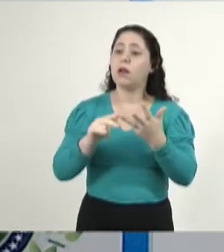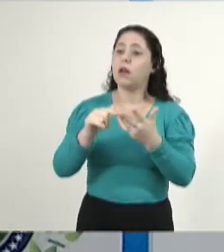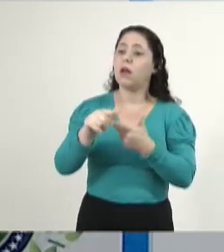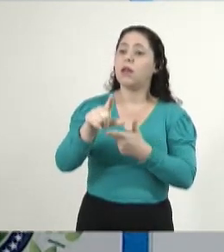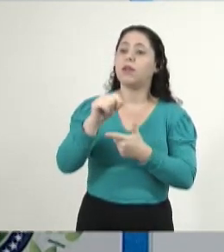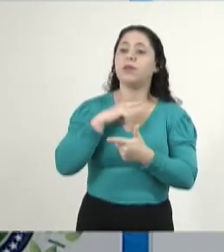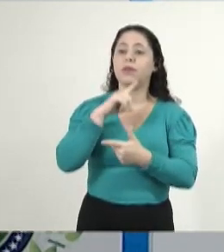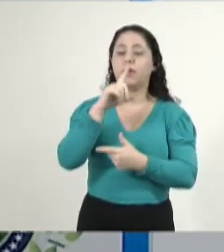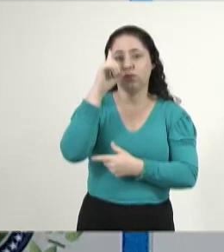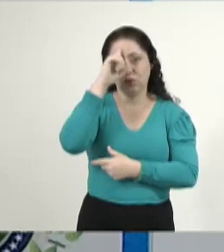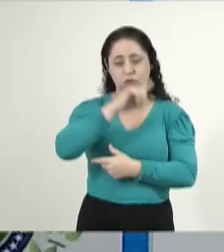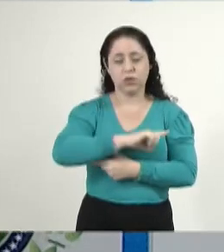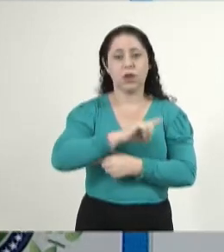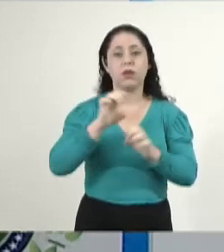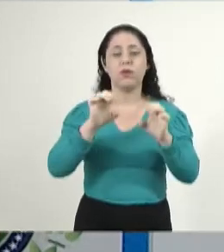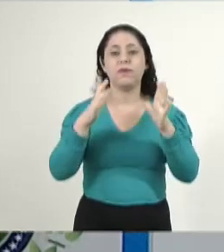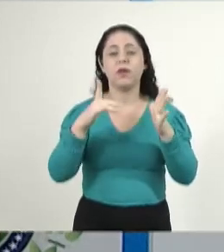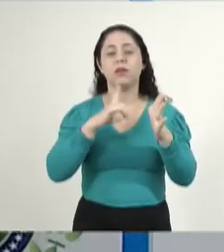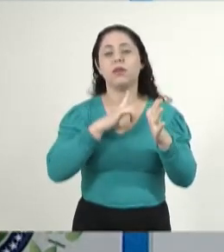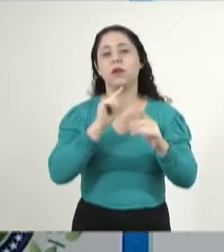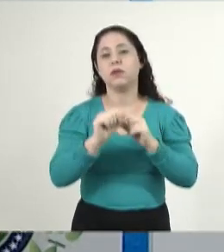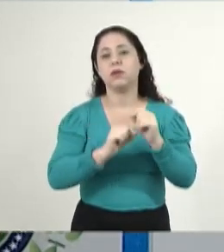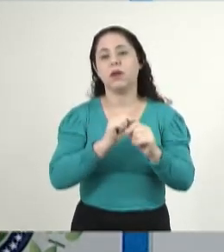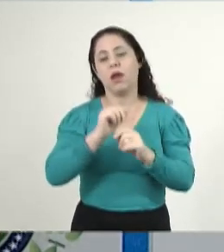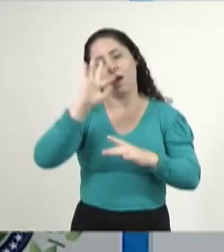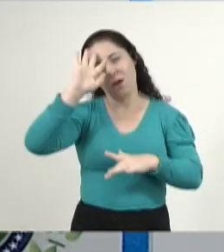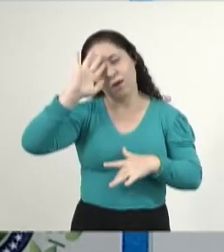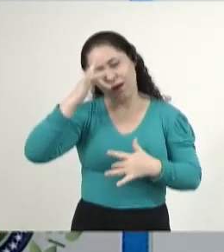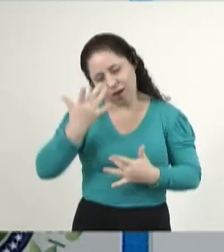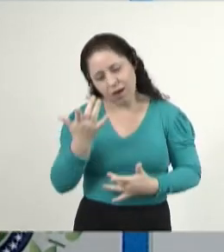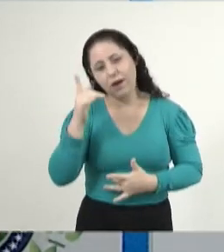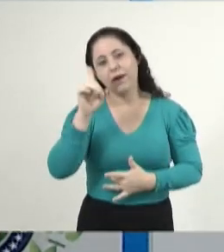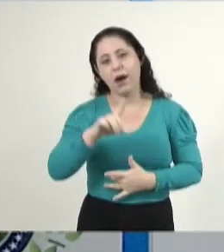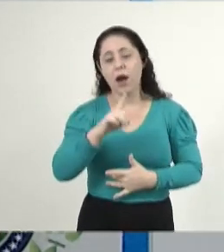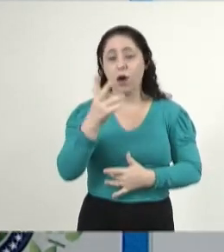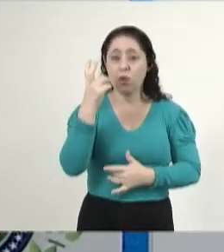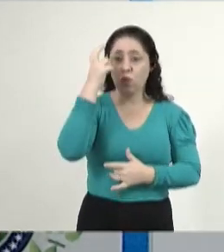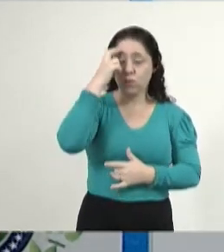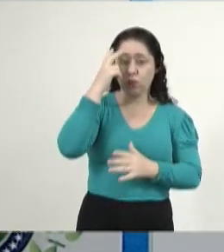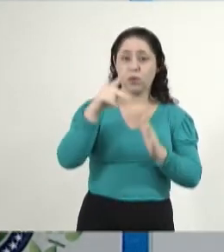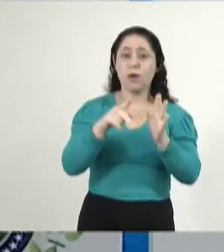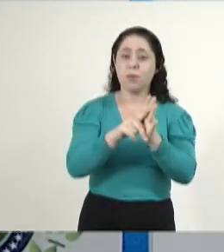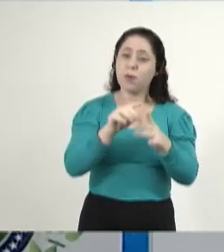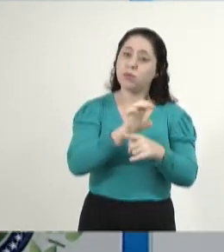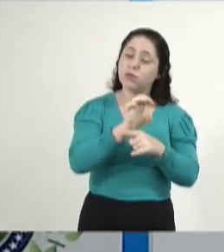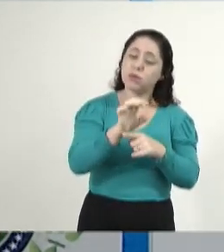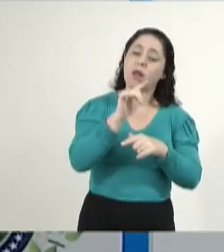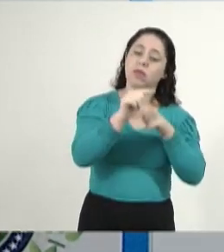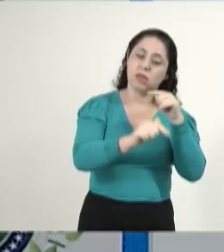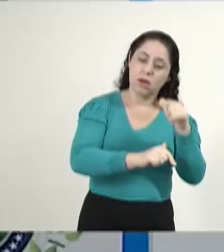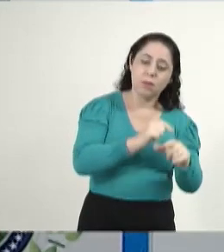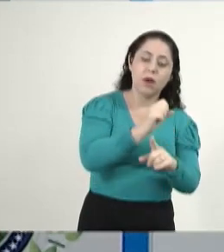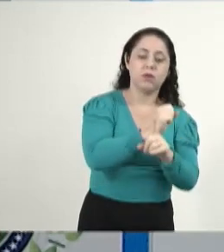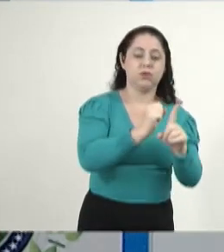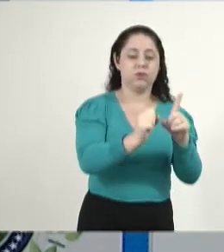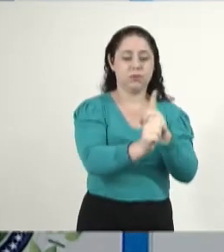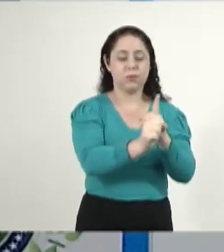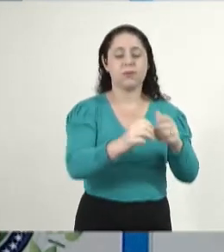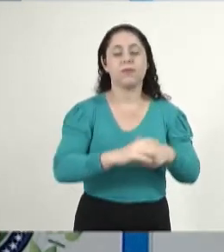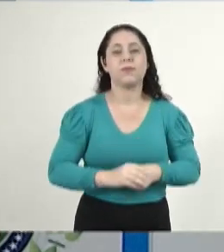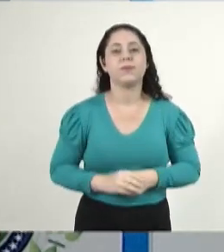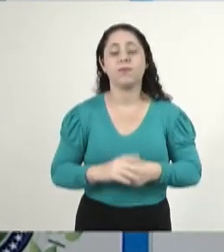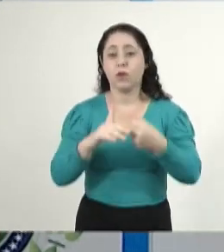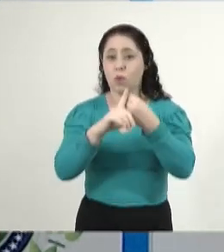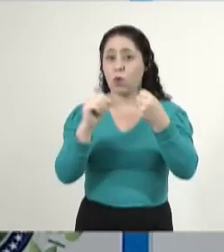as datas comemorativas que, de certa maneira, são uma homenagem à cultura sul-mato-grossense, ao trabalho de uma sociedade, né? O